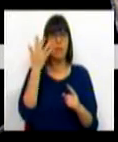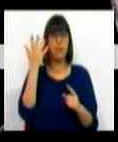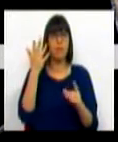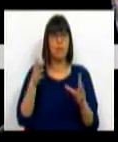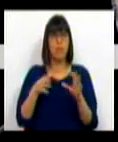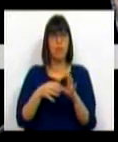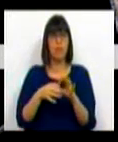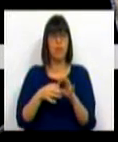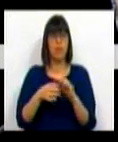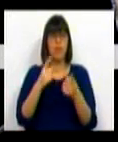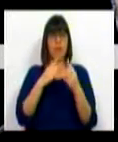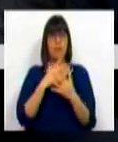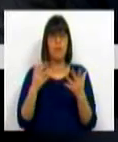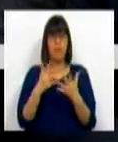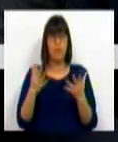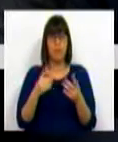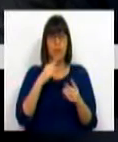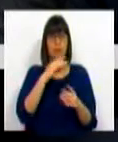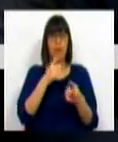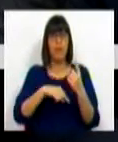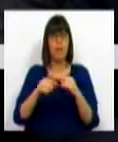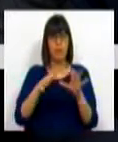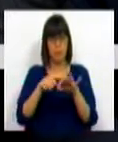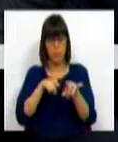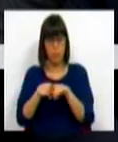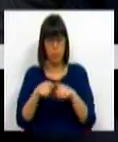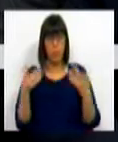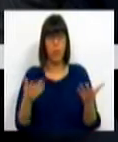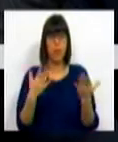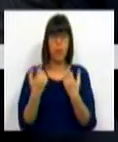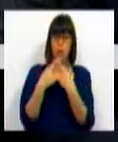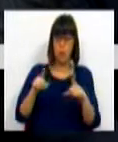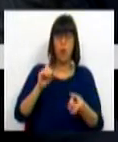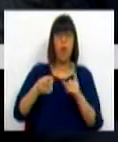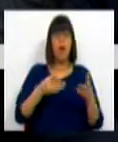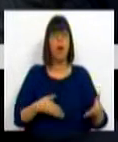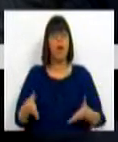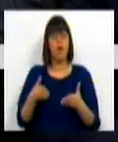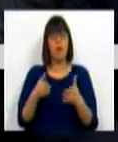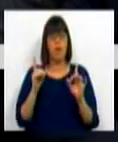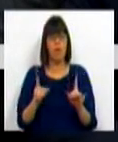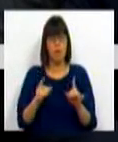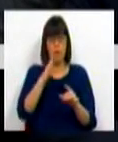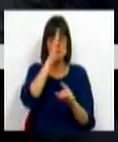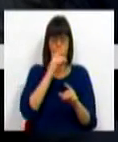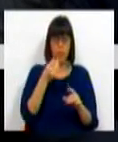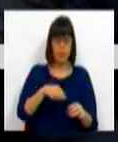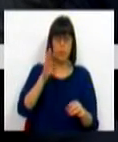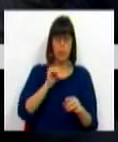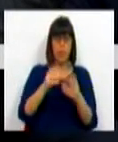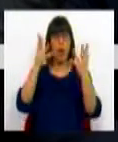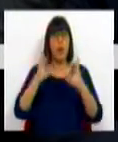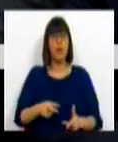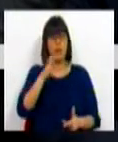europeias, na maior parte dos casos da vossa família política, para contrariar aquilo que era a orientação do Governo do Partido Socialista no